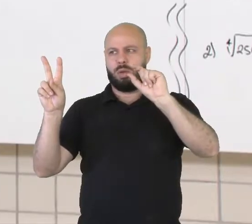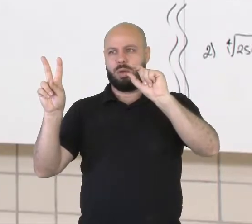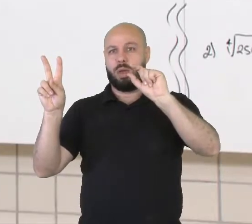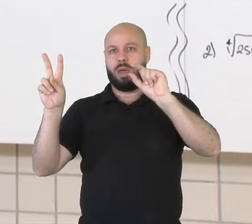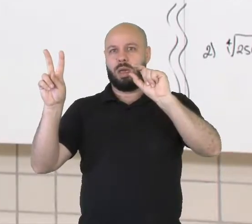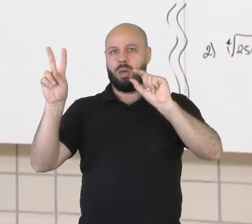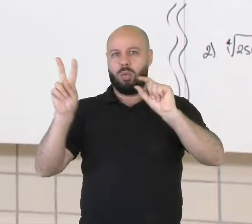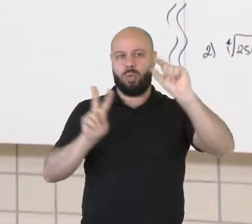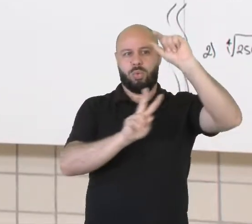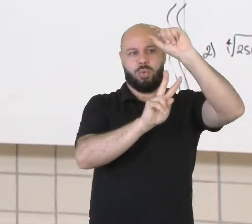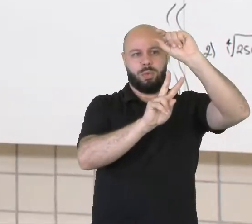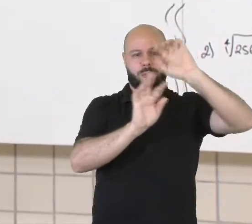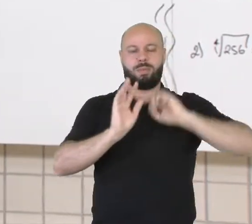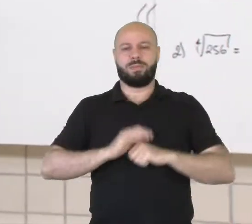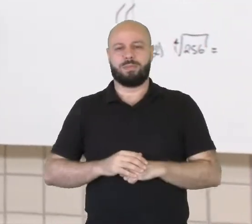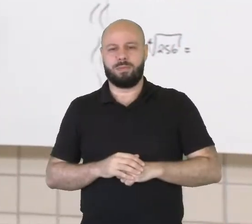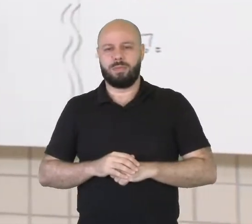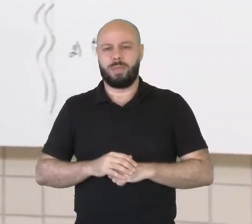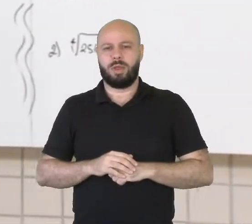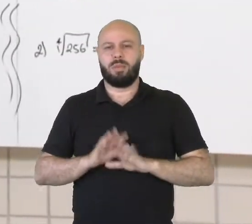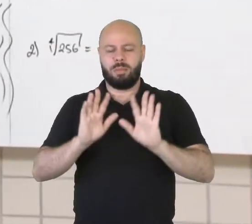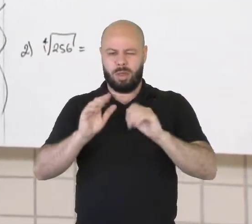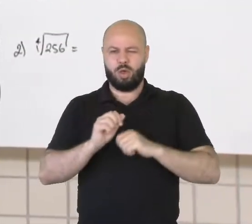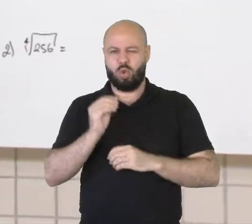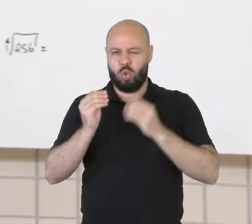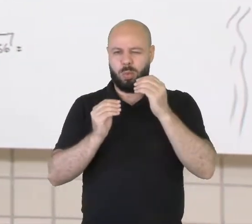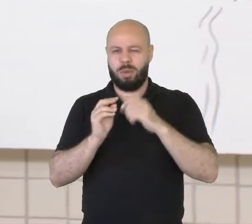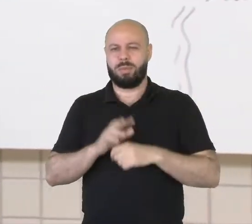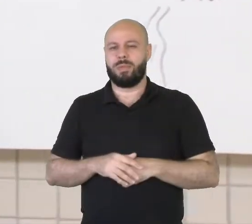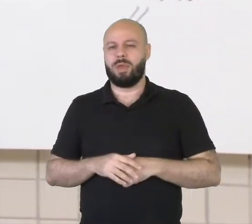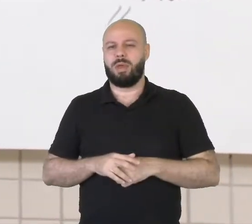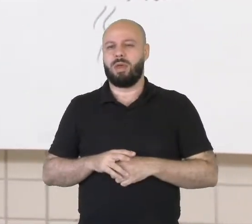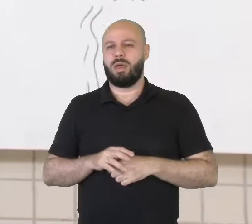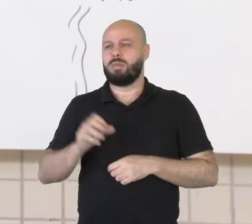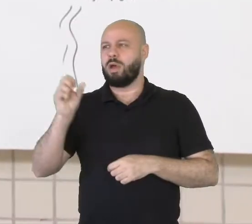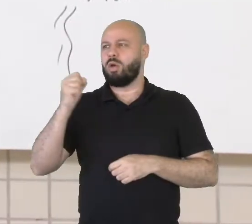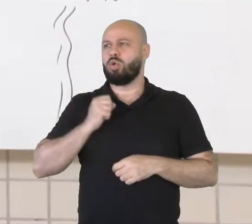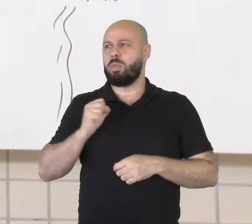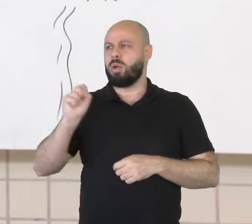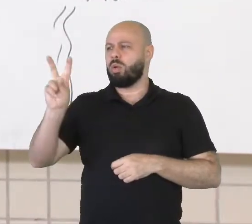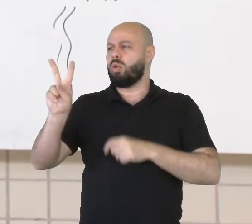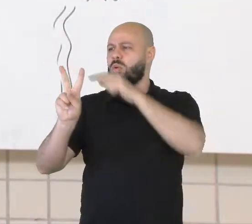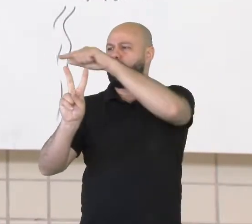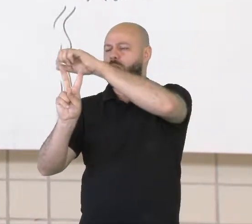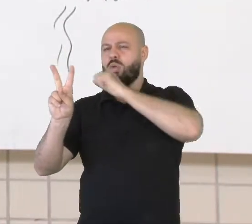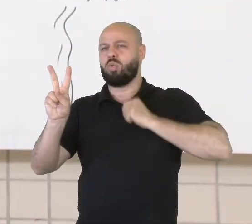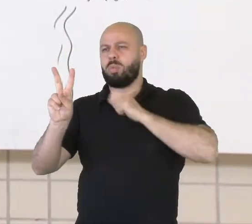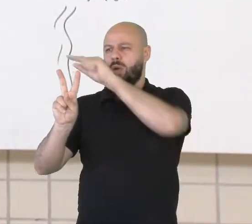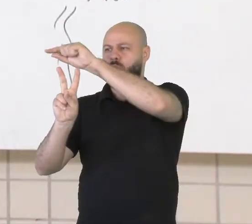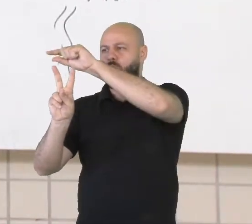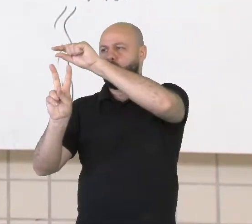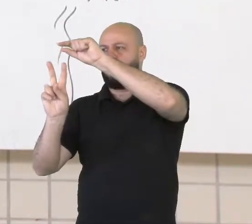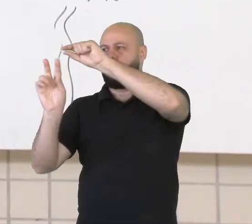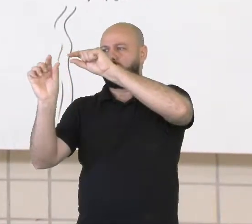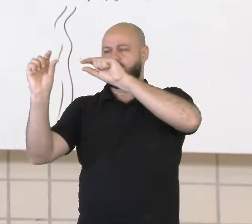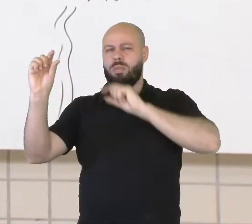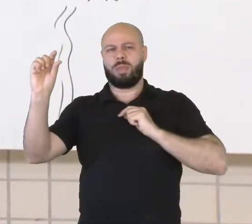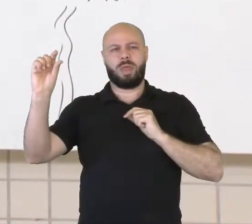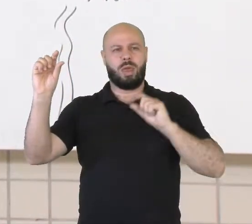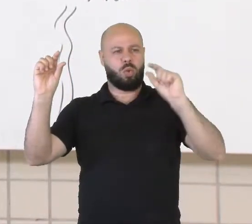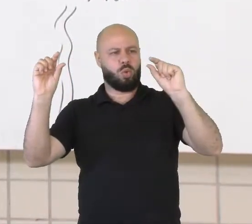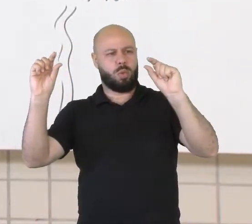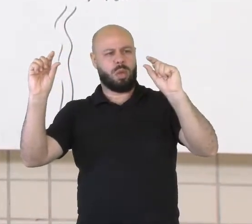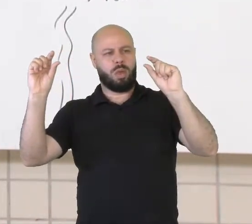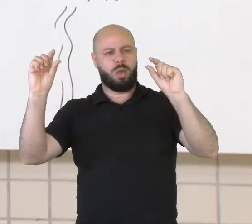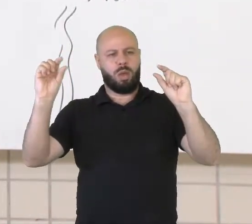pode facilitar o seu entendimento. Então vamos ver aqui uma aplicação rapidamente. Então eu tenho a raiz quinta de 4 a terça. Bom, eu já sei